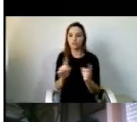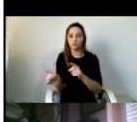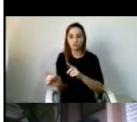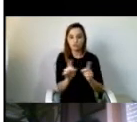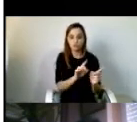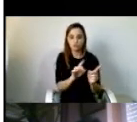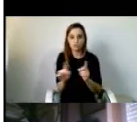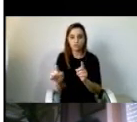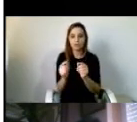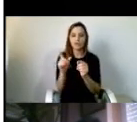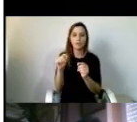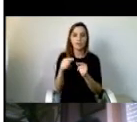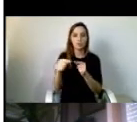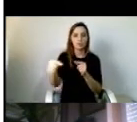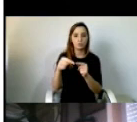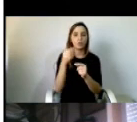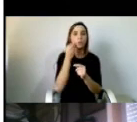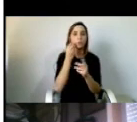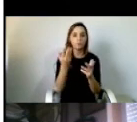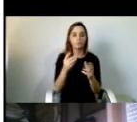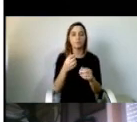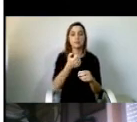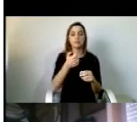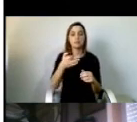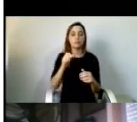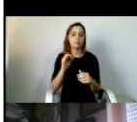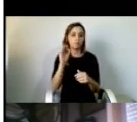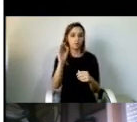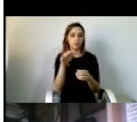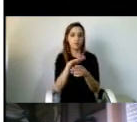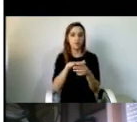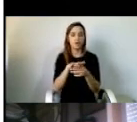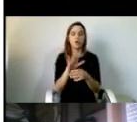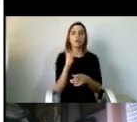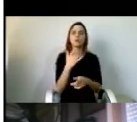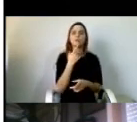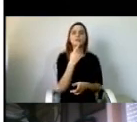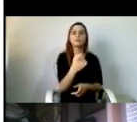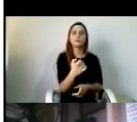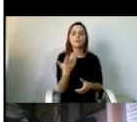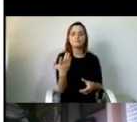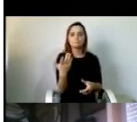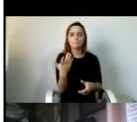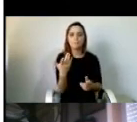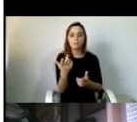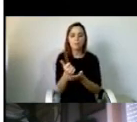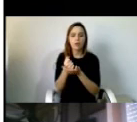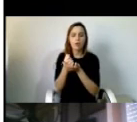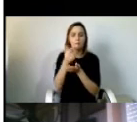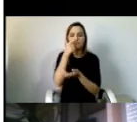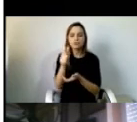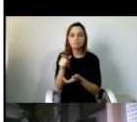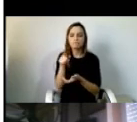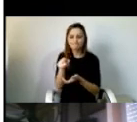transporte. Em 57% dos casos, quando perguntados quem é que